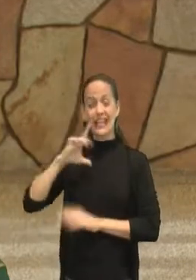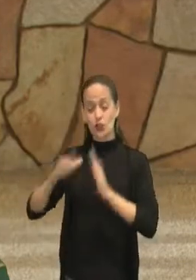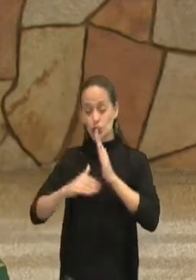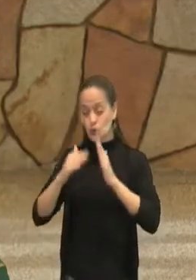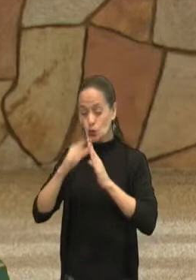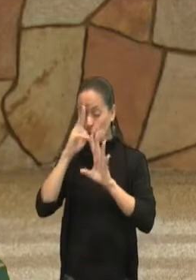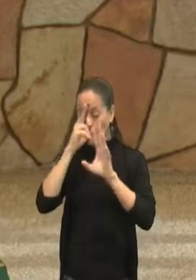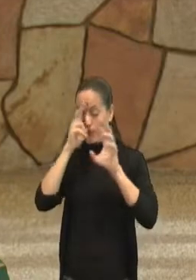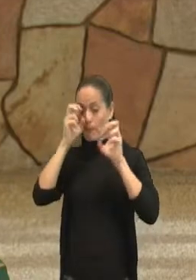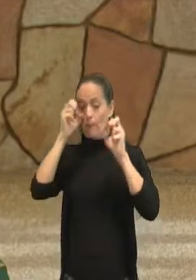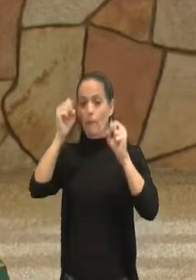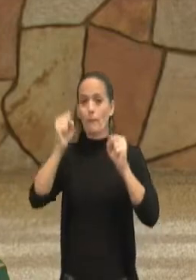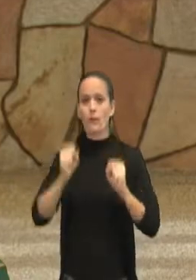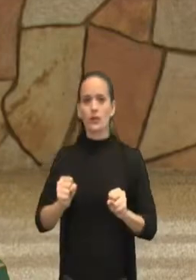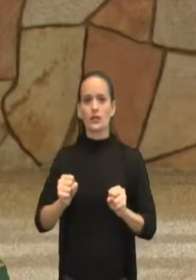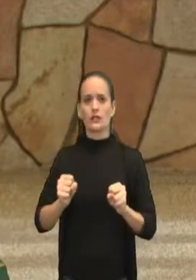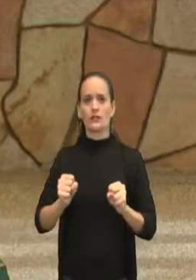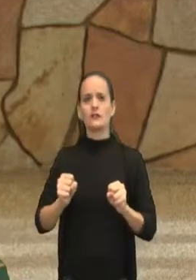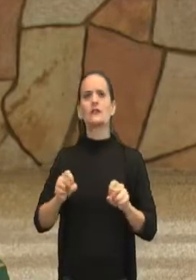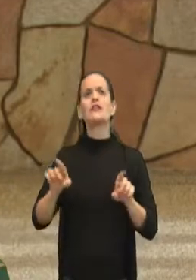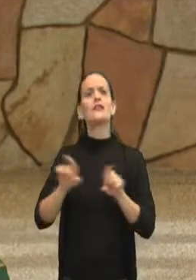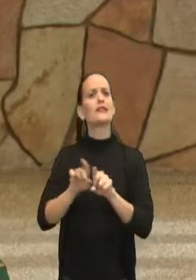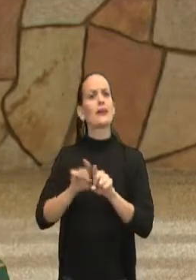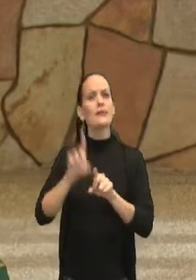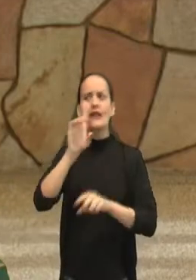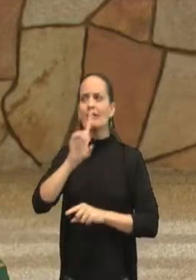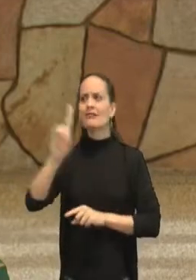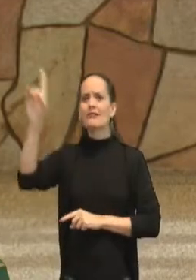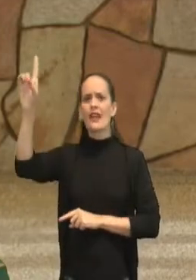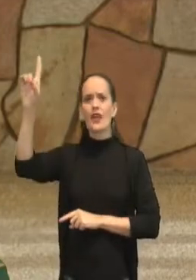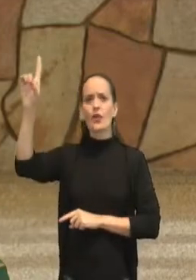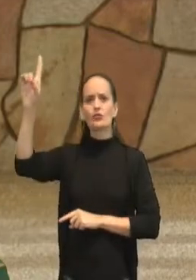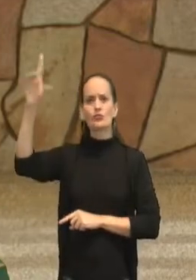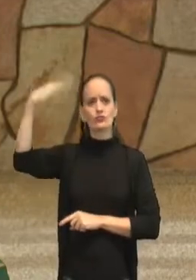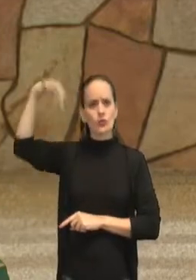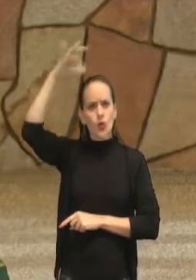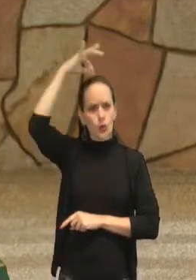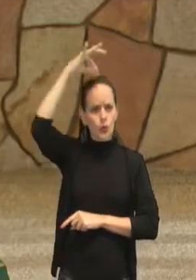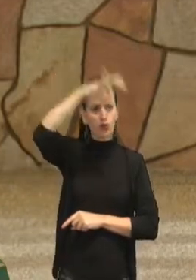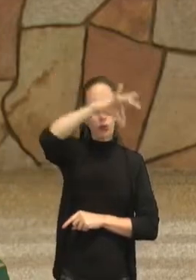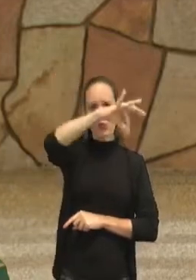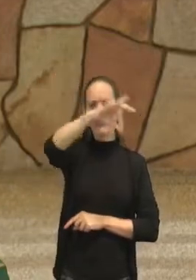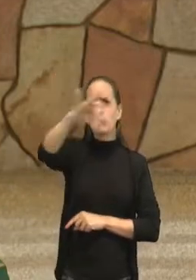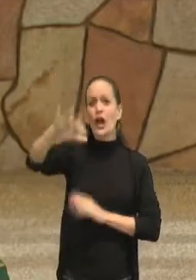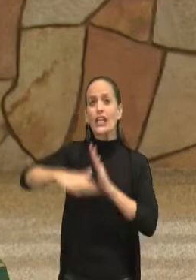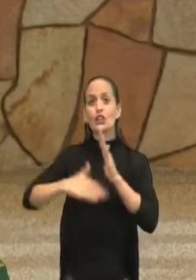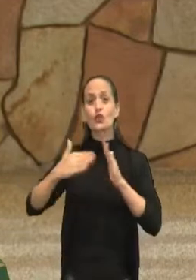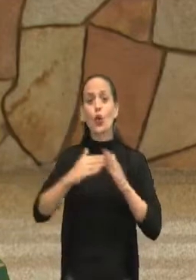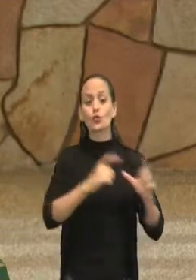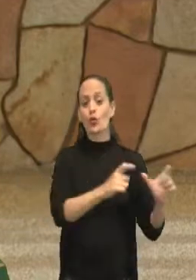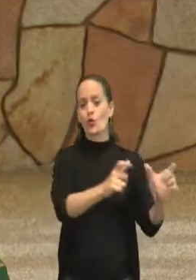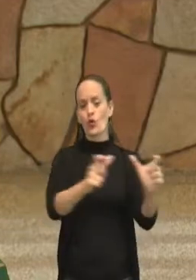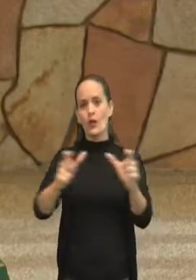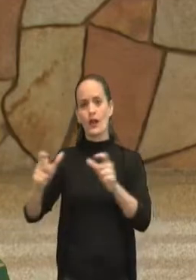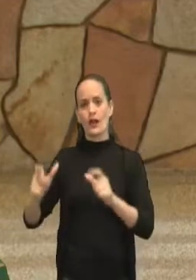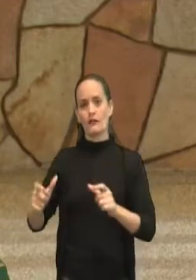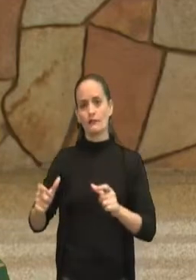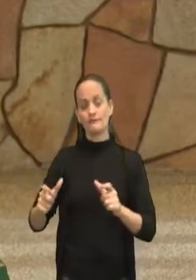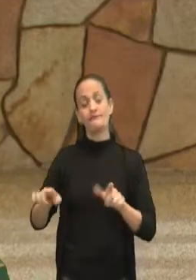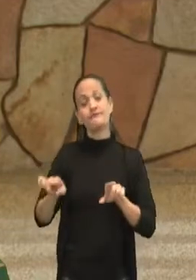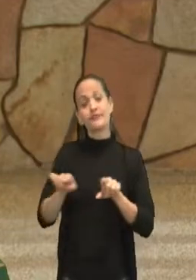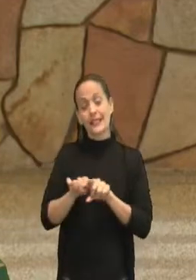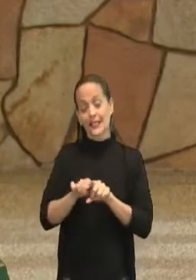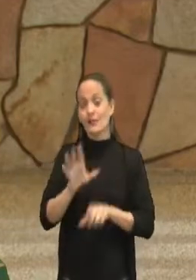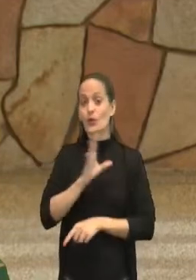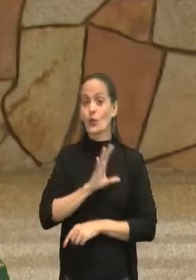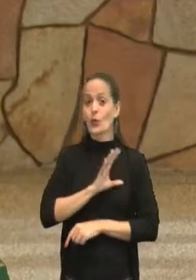é onipresente, Ele está presente em todo lugar. E o amor de Deus, nós podemos dizer